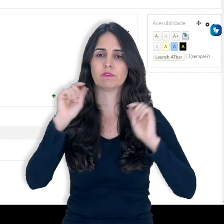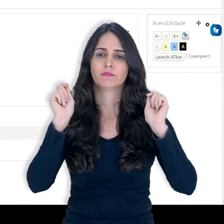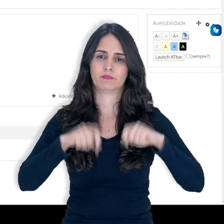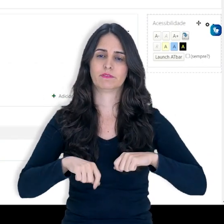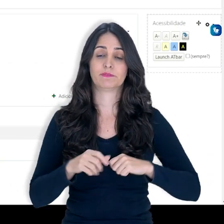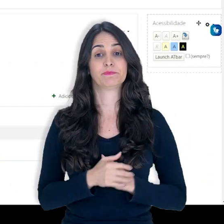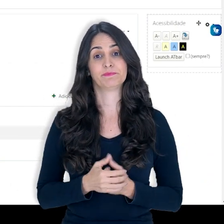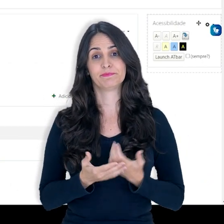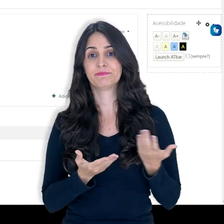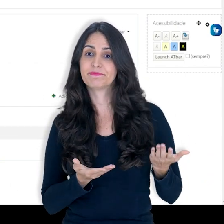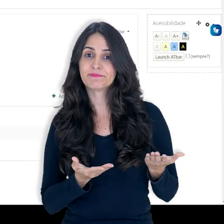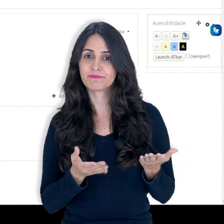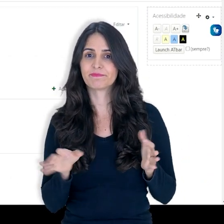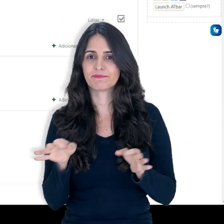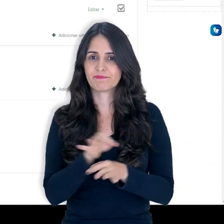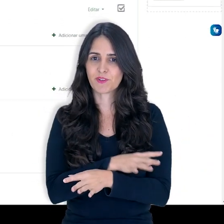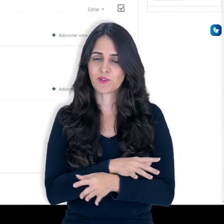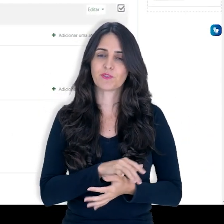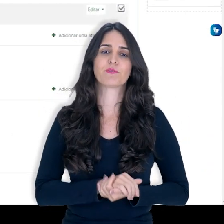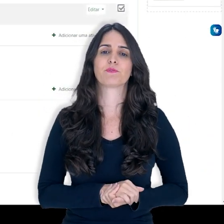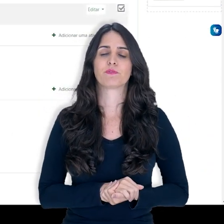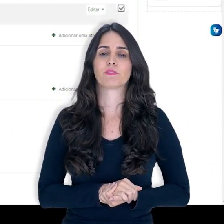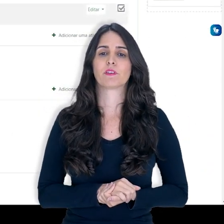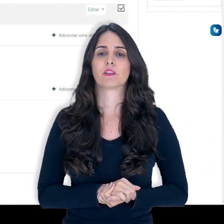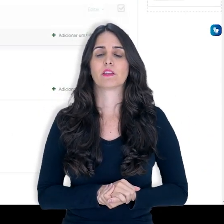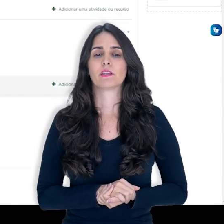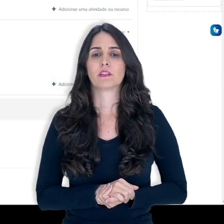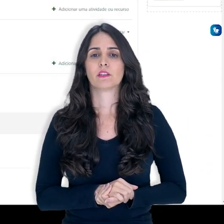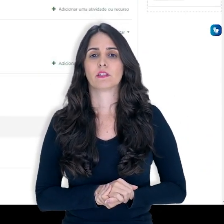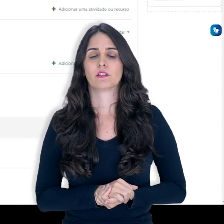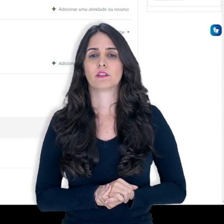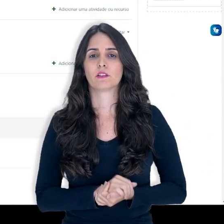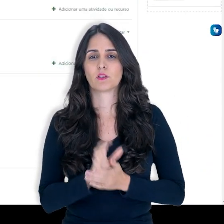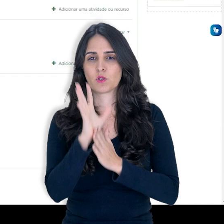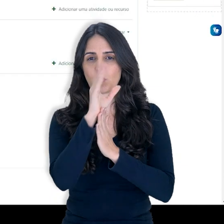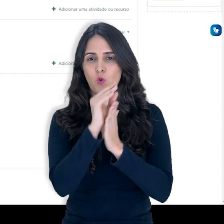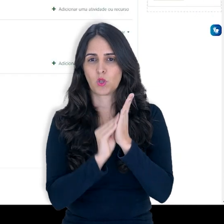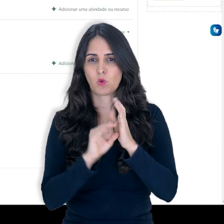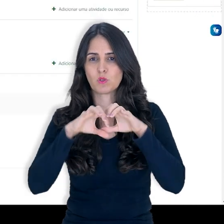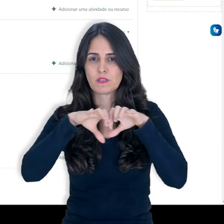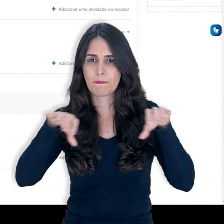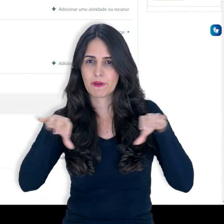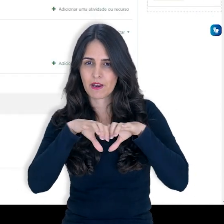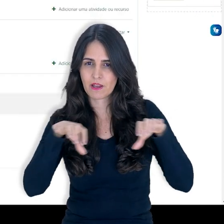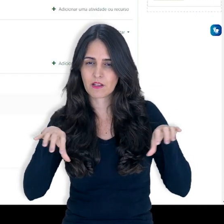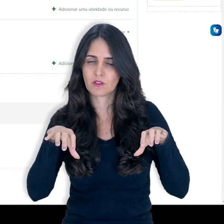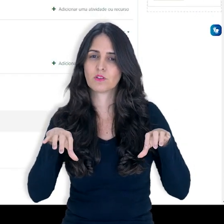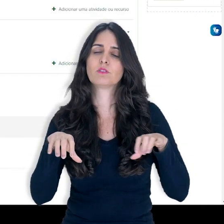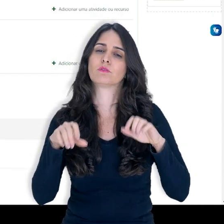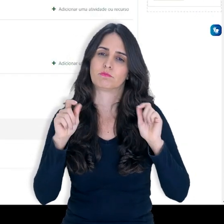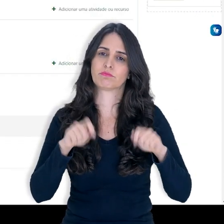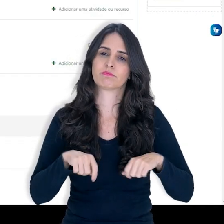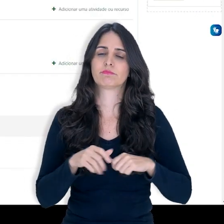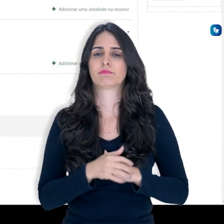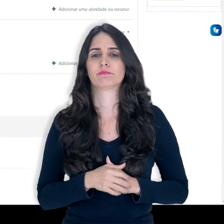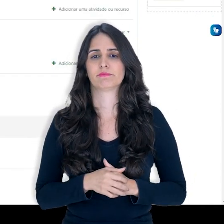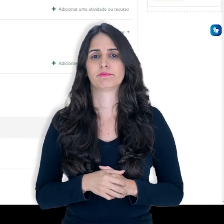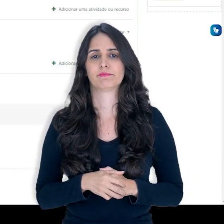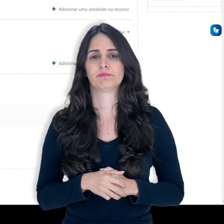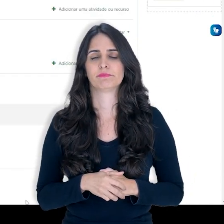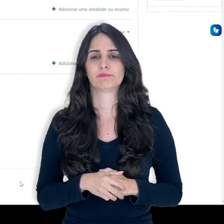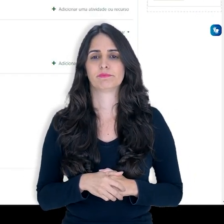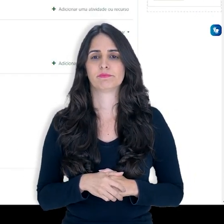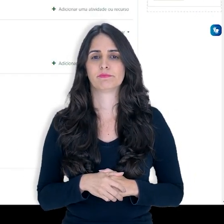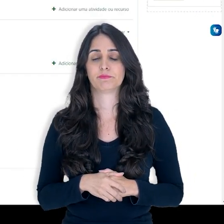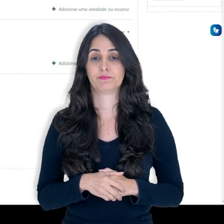está o meu separador. Por exemplo, aqui, ó, eu quero separar esses conteúdos que eu tenho aqui nesse